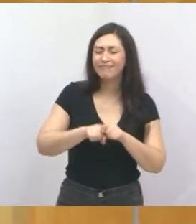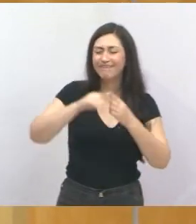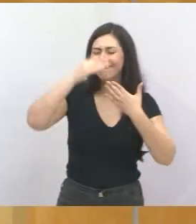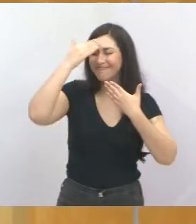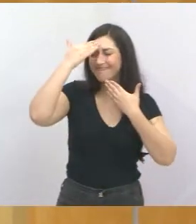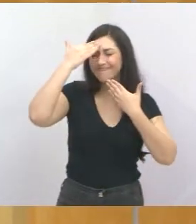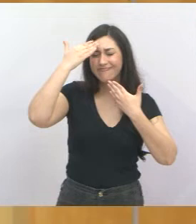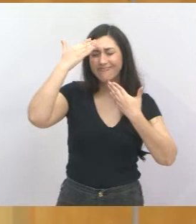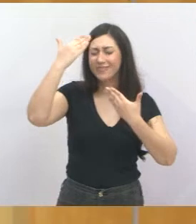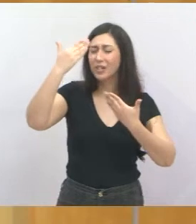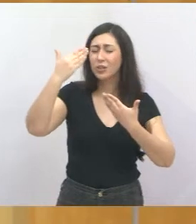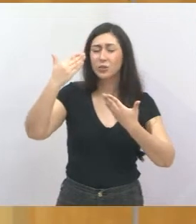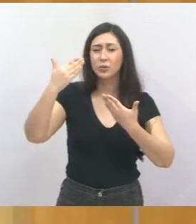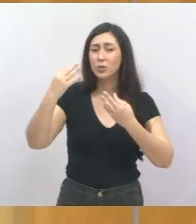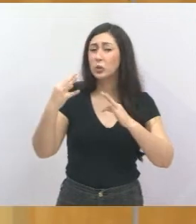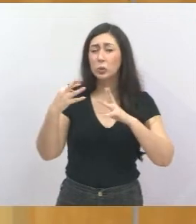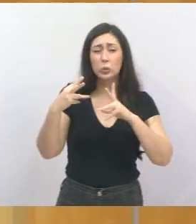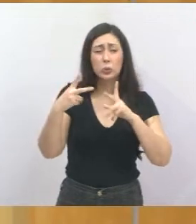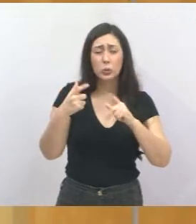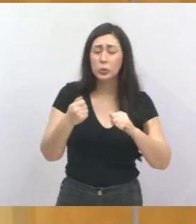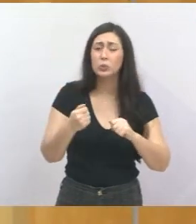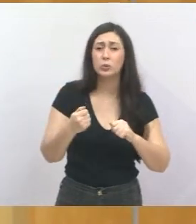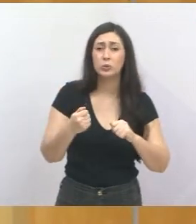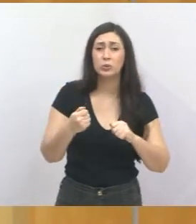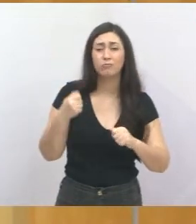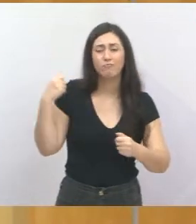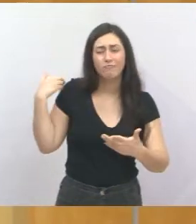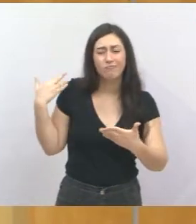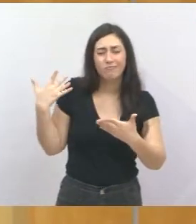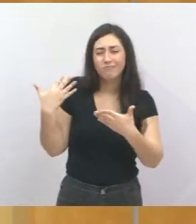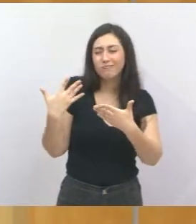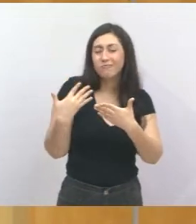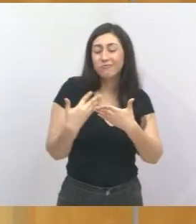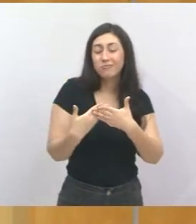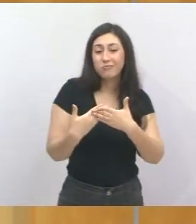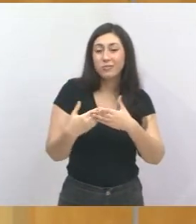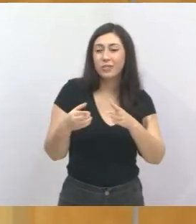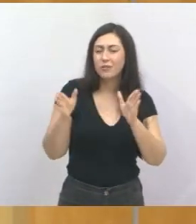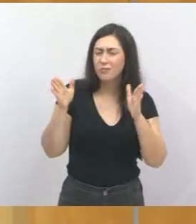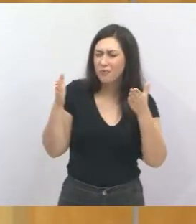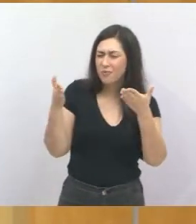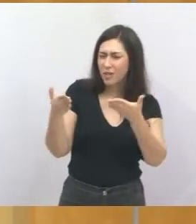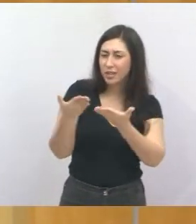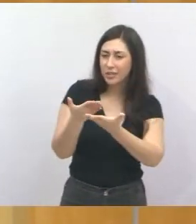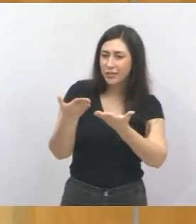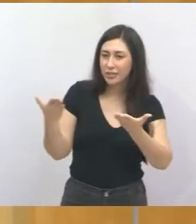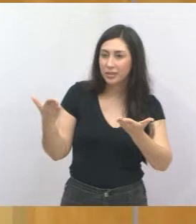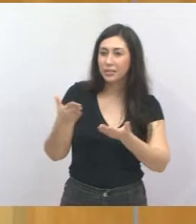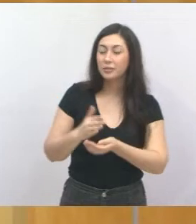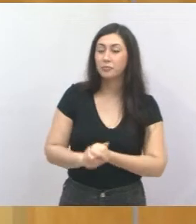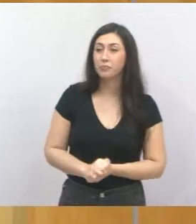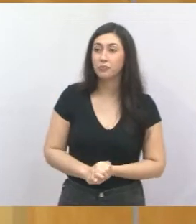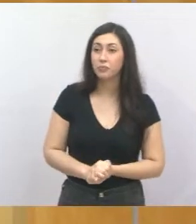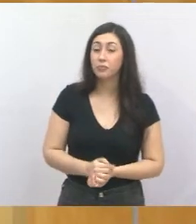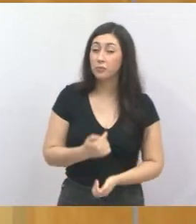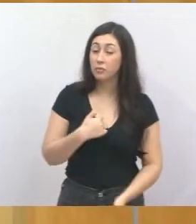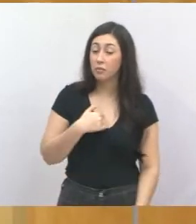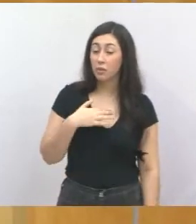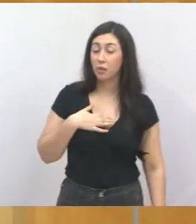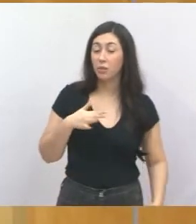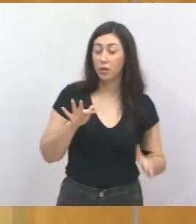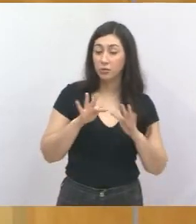por tudo o que o seu Vitor fez por vocês, mais diretamente a vocês. Eu venho de uma